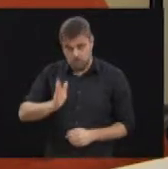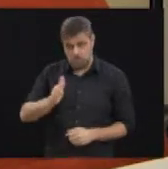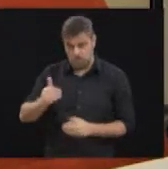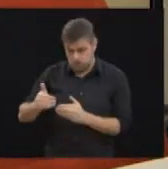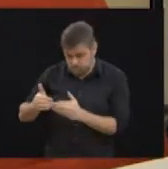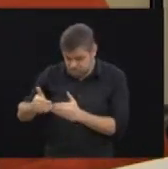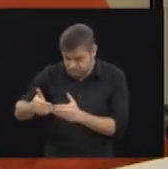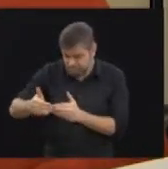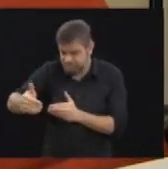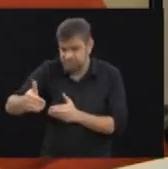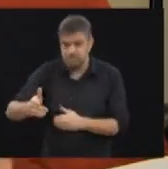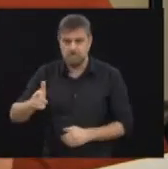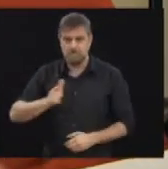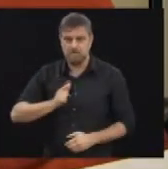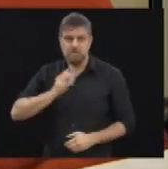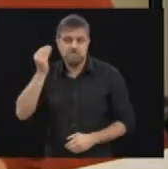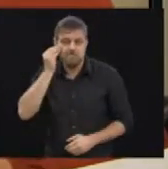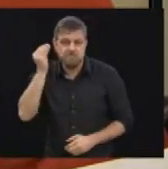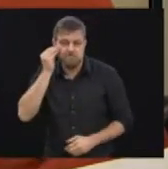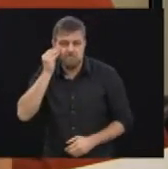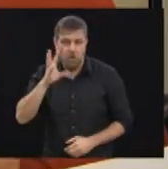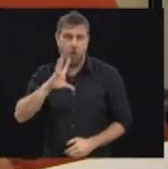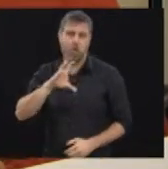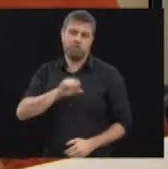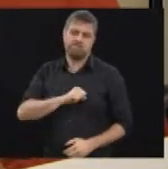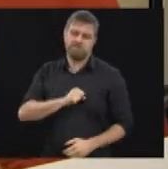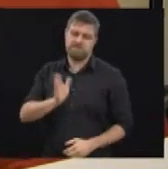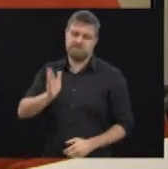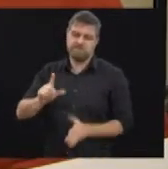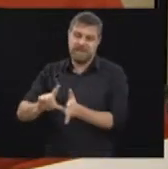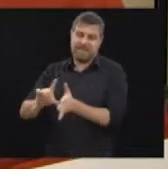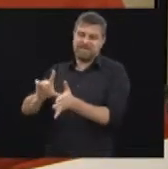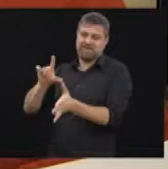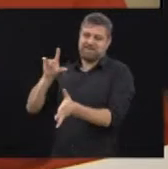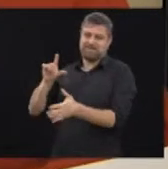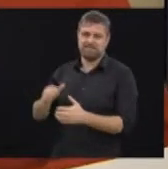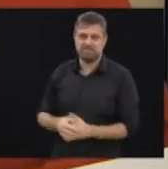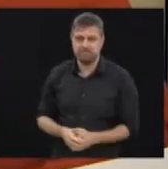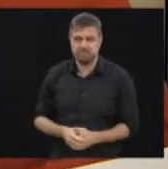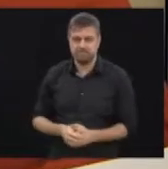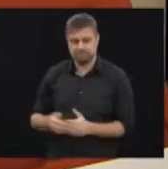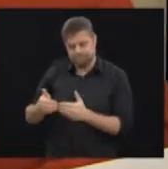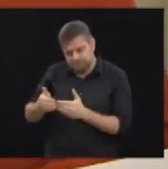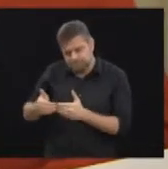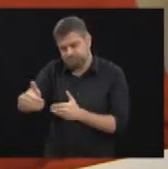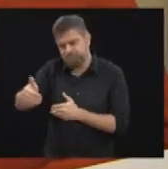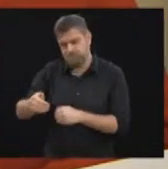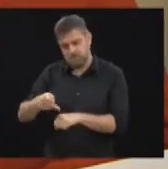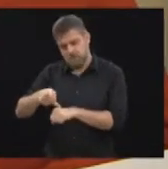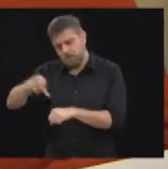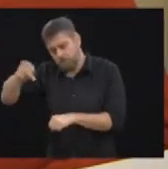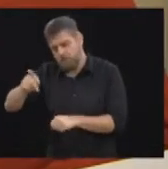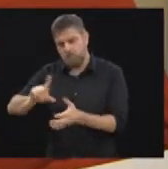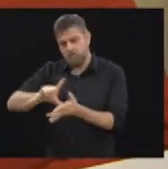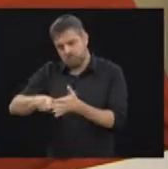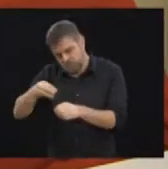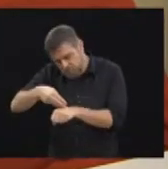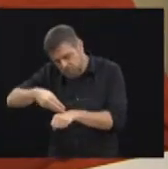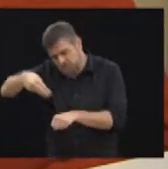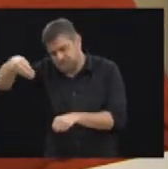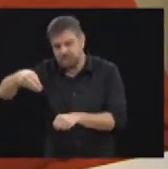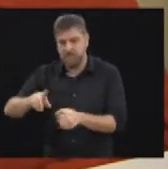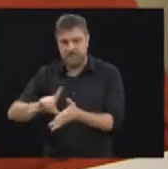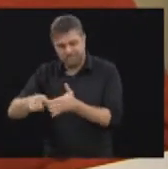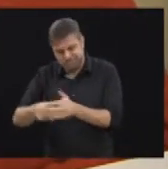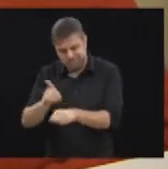eu já comecei fazendo uma coisa que eu tinha experimentado e que eu tinha gostado, né? E foi aí que eu comecei minha formação, e aí depois eu fui